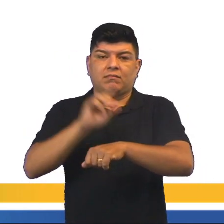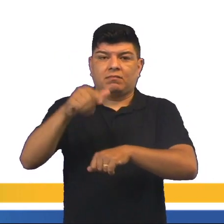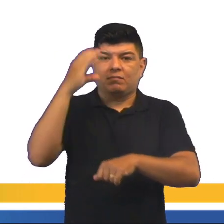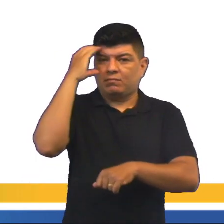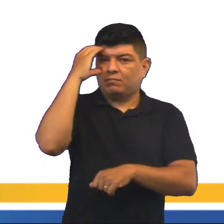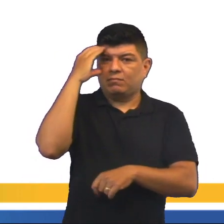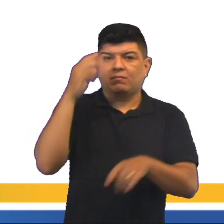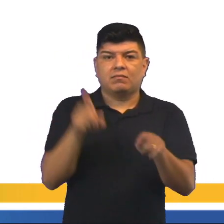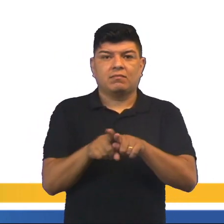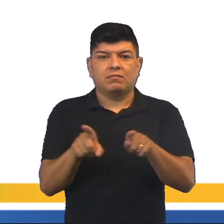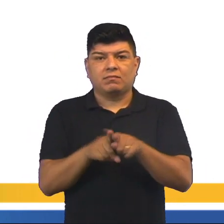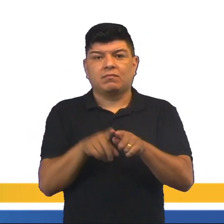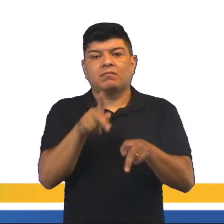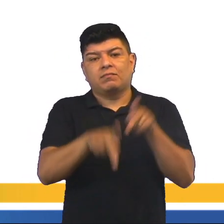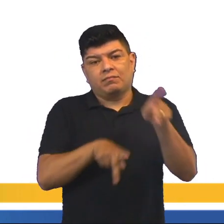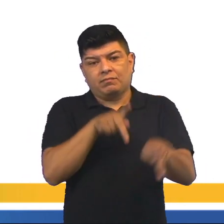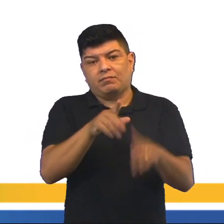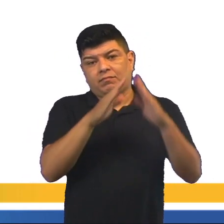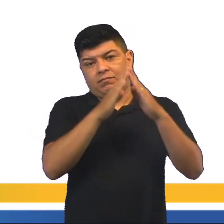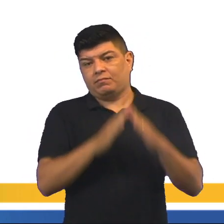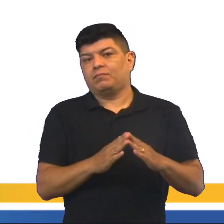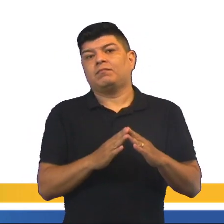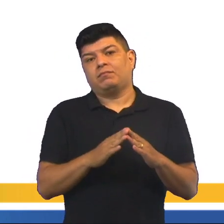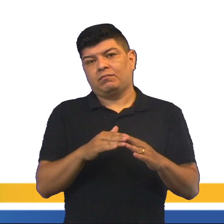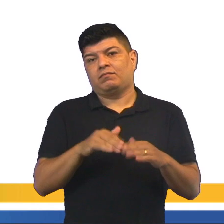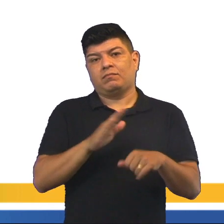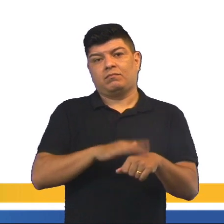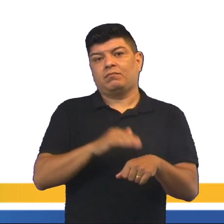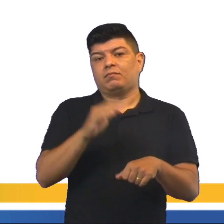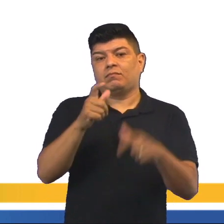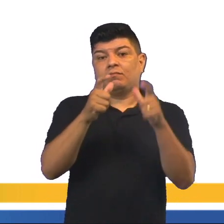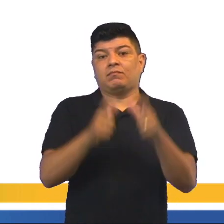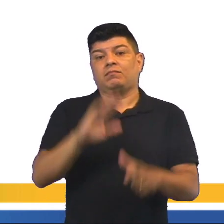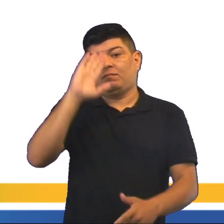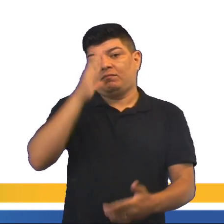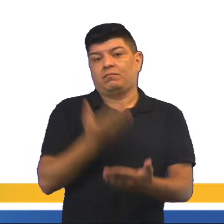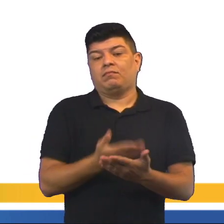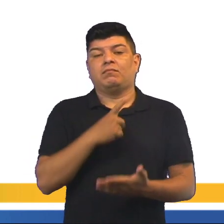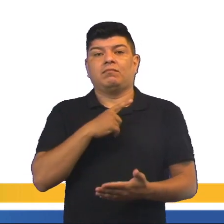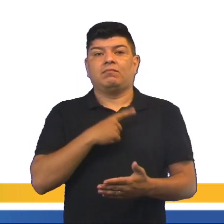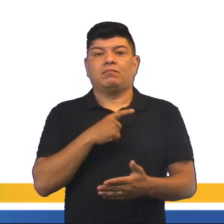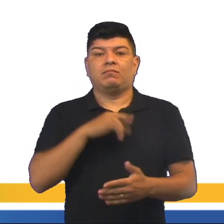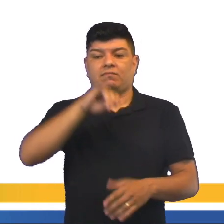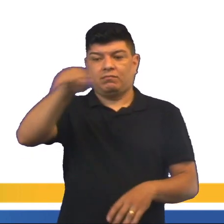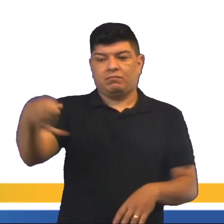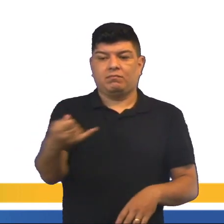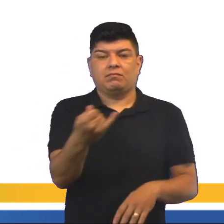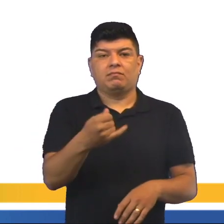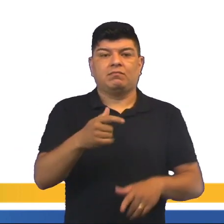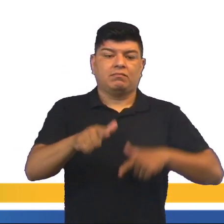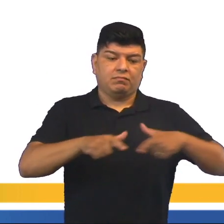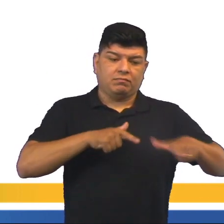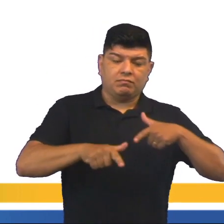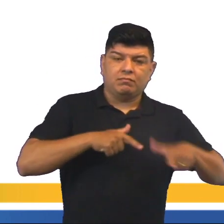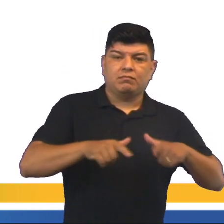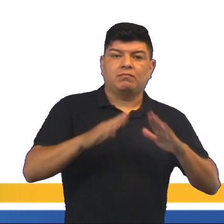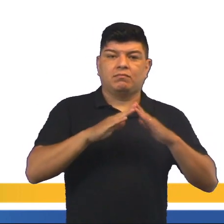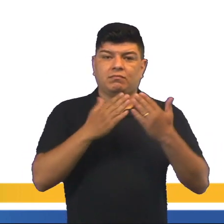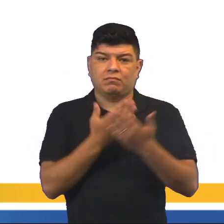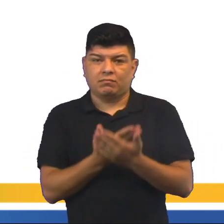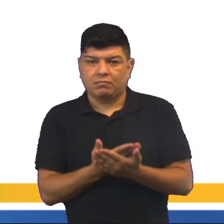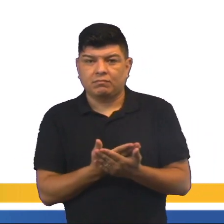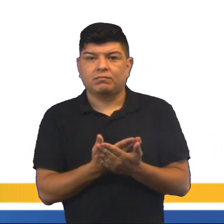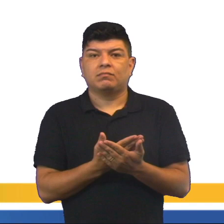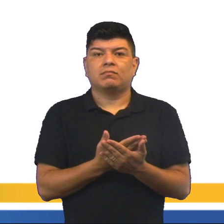do Sul. Então a população tende a morar no local onde acredita-se que há mais oportunidade de emprego,